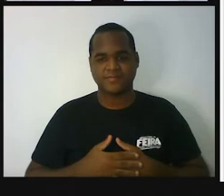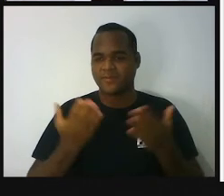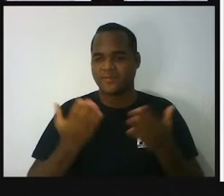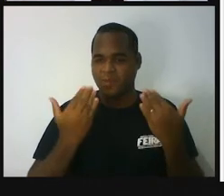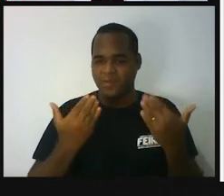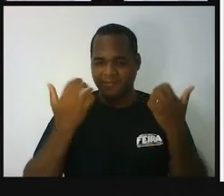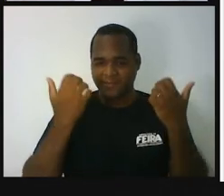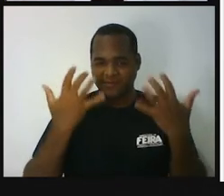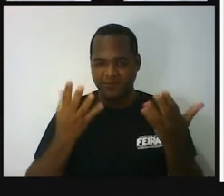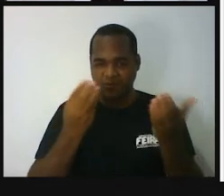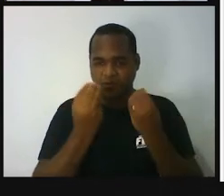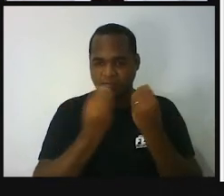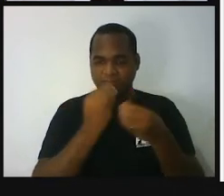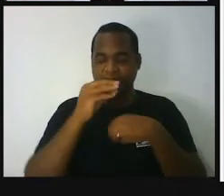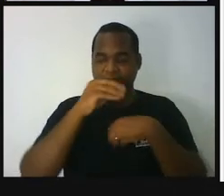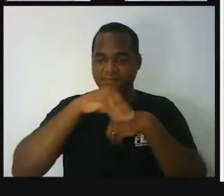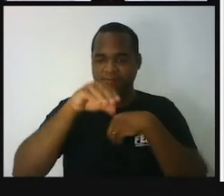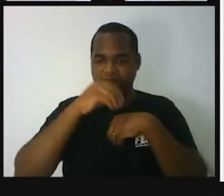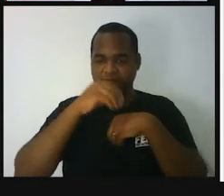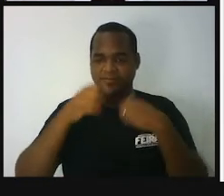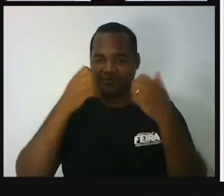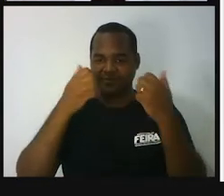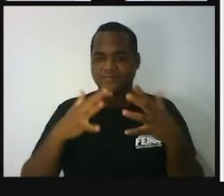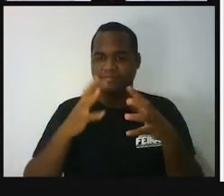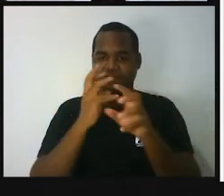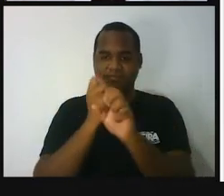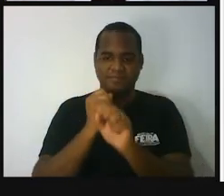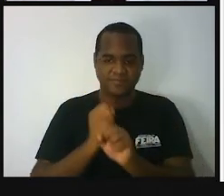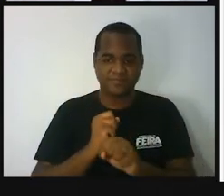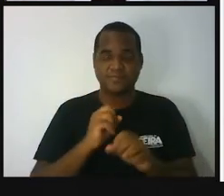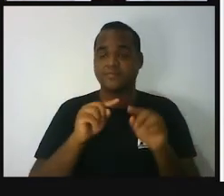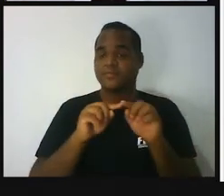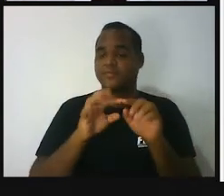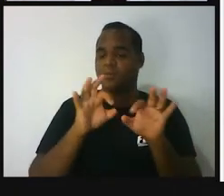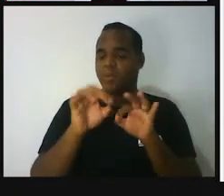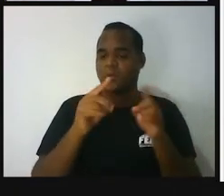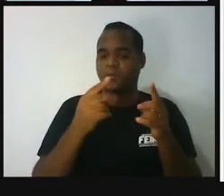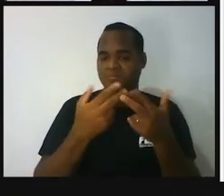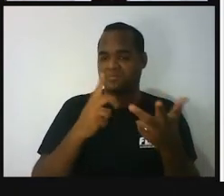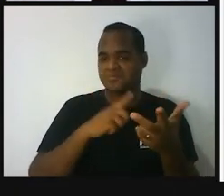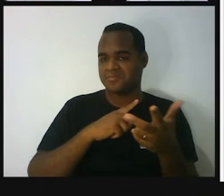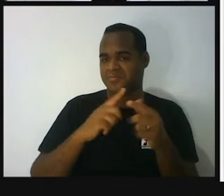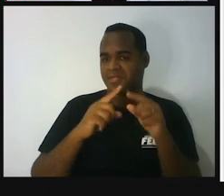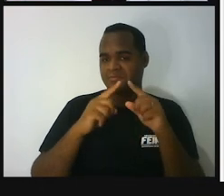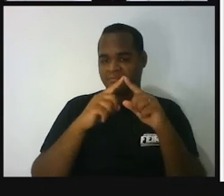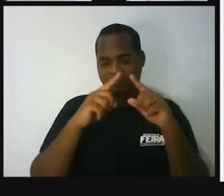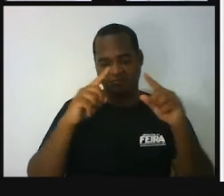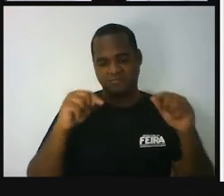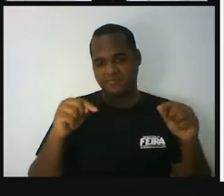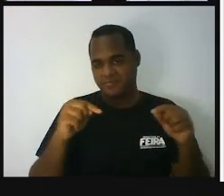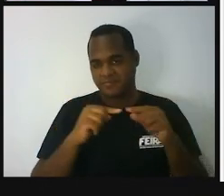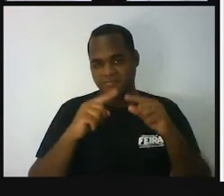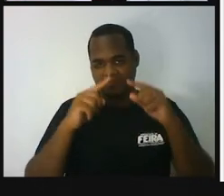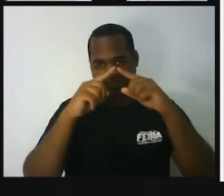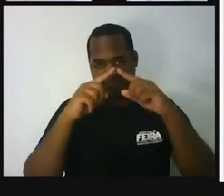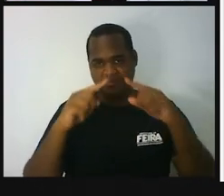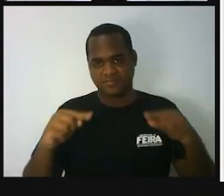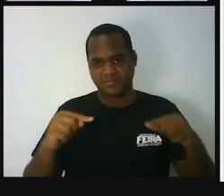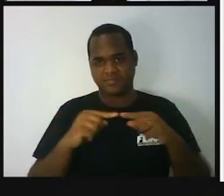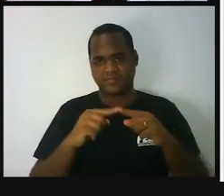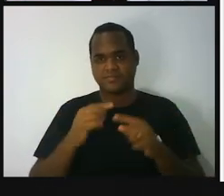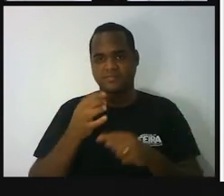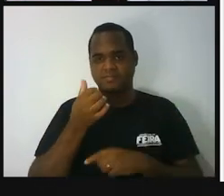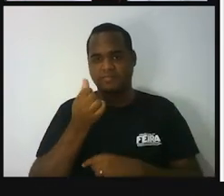isso? Me acompanha. Olha só, medindo os lados desse triângulo. Olha só, esse deu